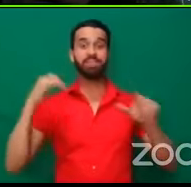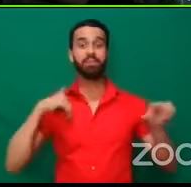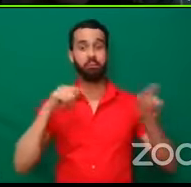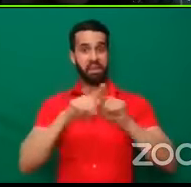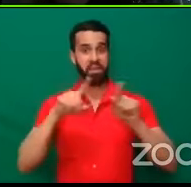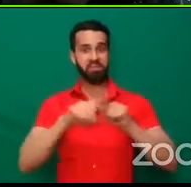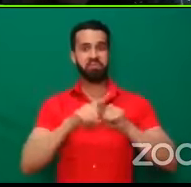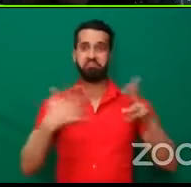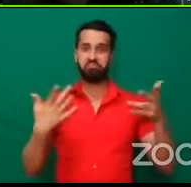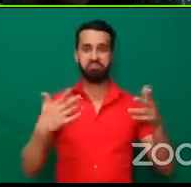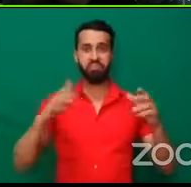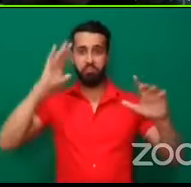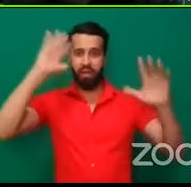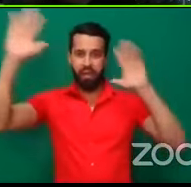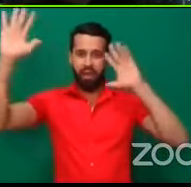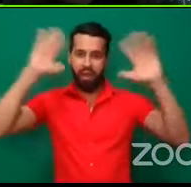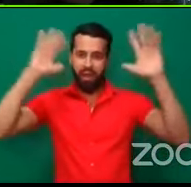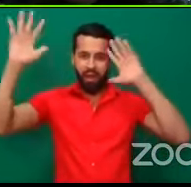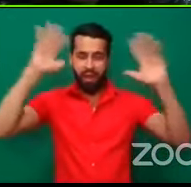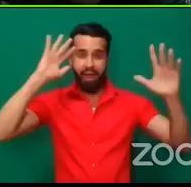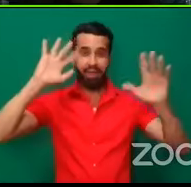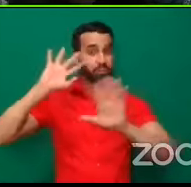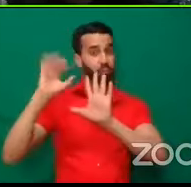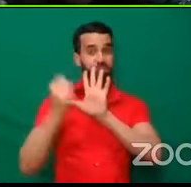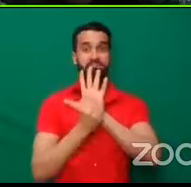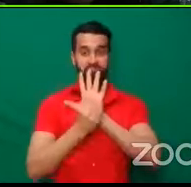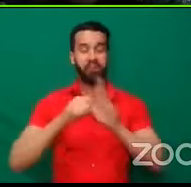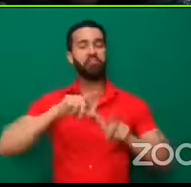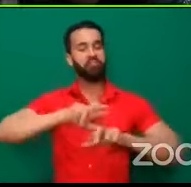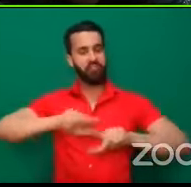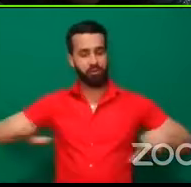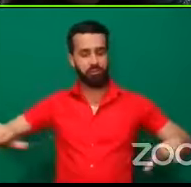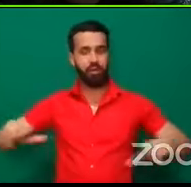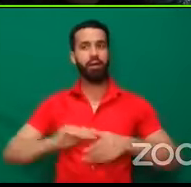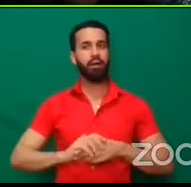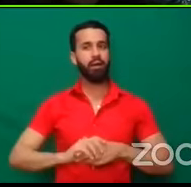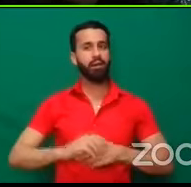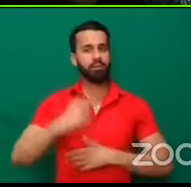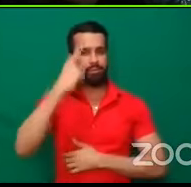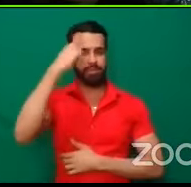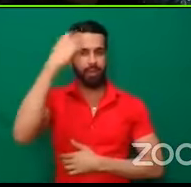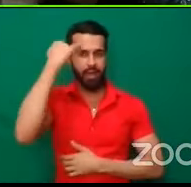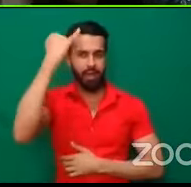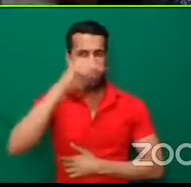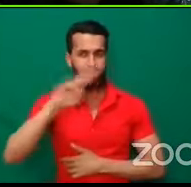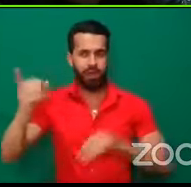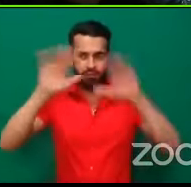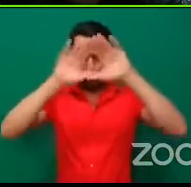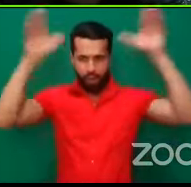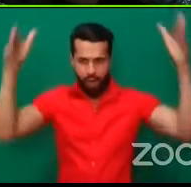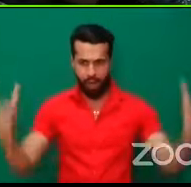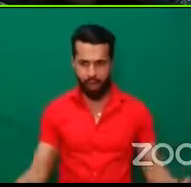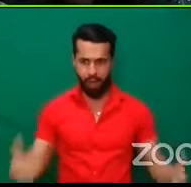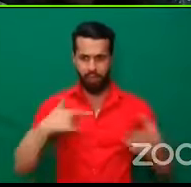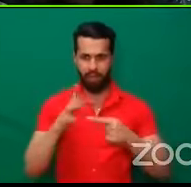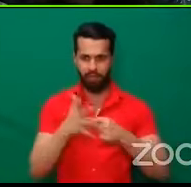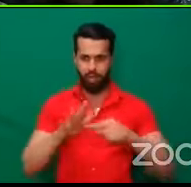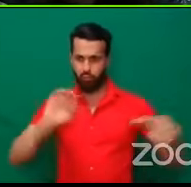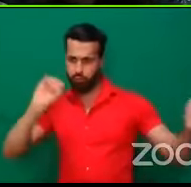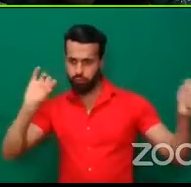assim, psicodelismo. E deu, cara, eu vou escrever, essa máquina vai virar um Transformer, assim, fui escrevendo e